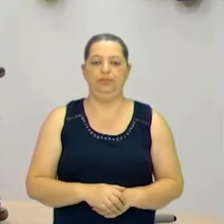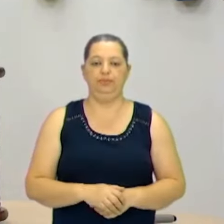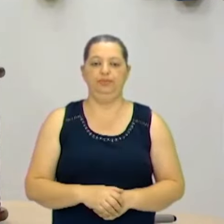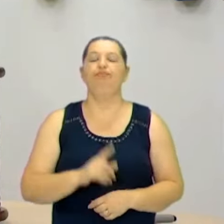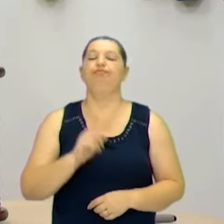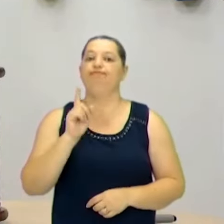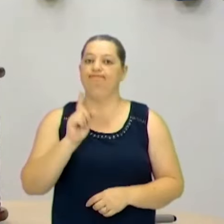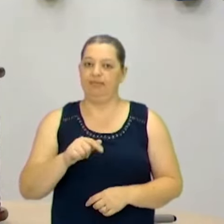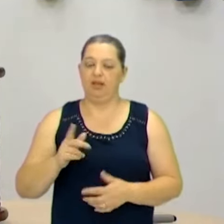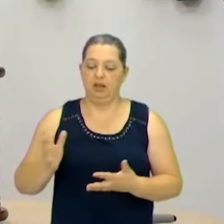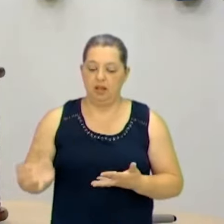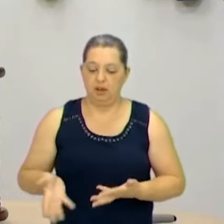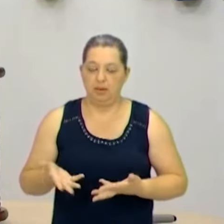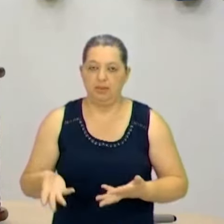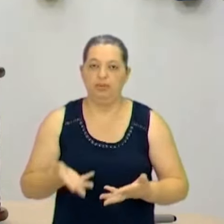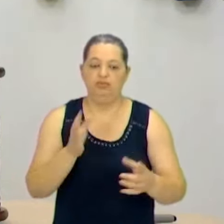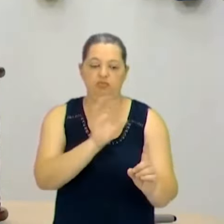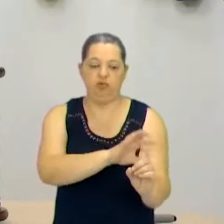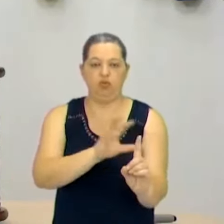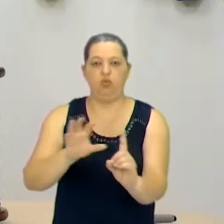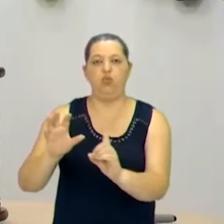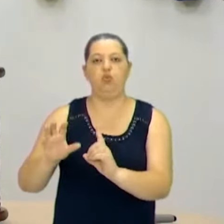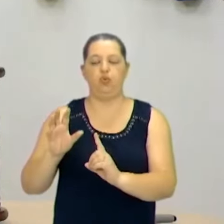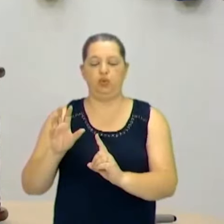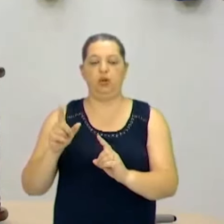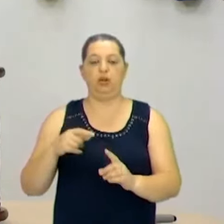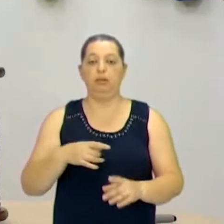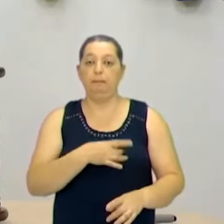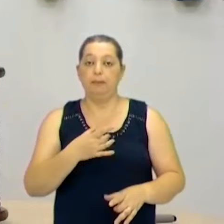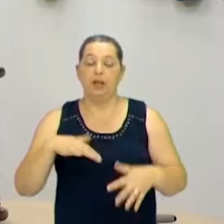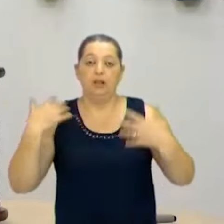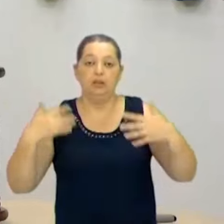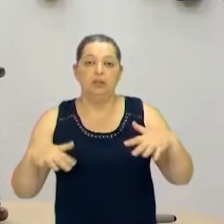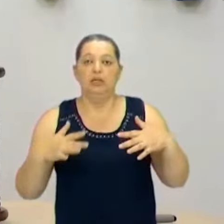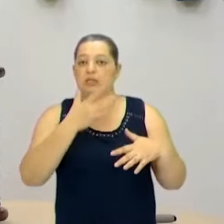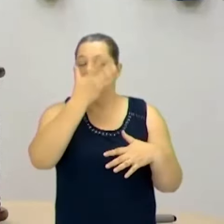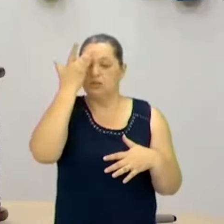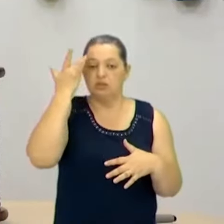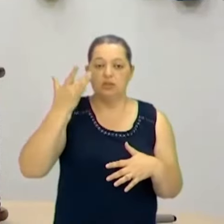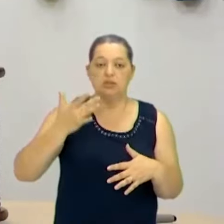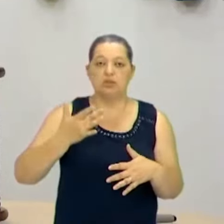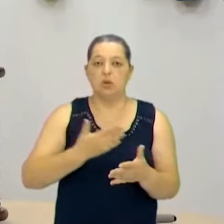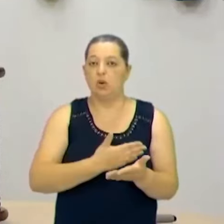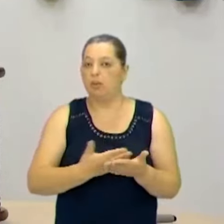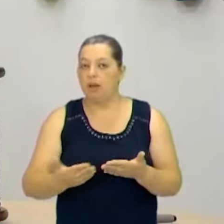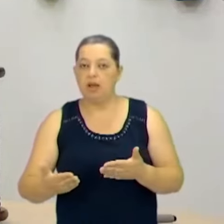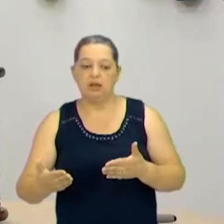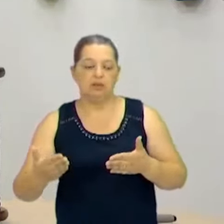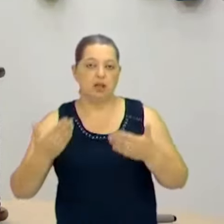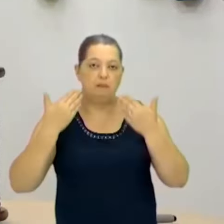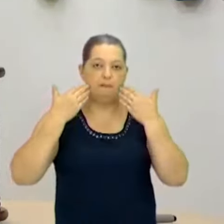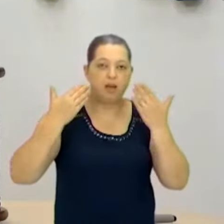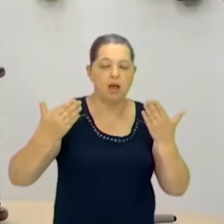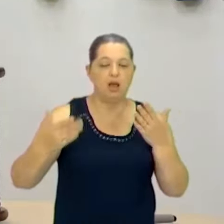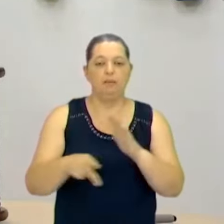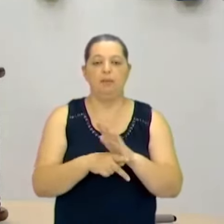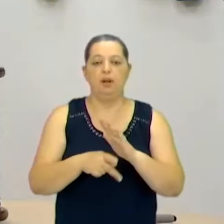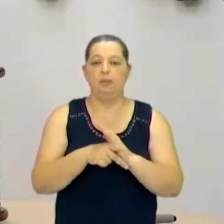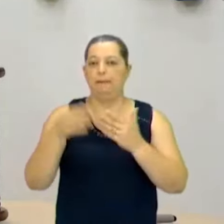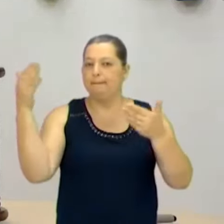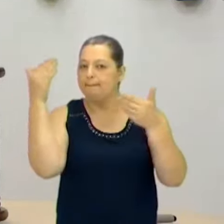grande motivador, porque é o medo que faz com que as pessoas comecem a se manifestar ali. O terrorismo, ele não